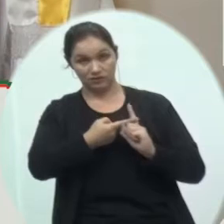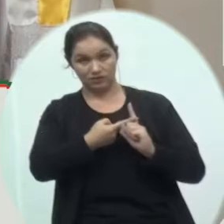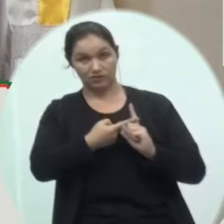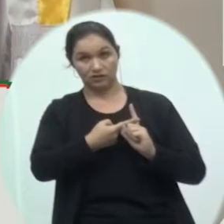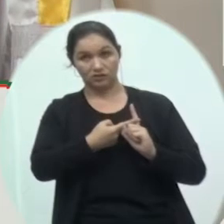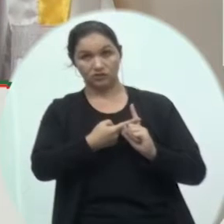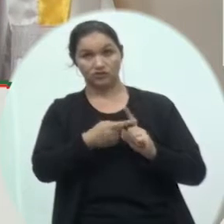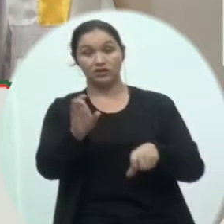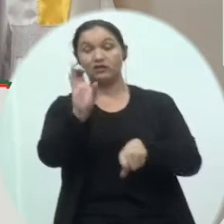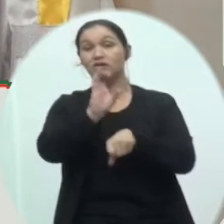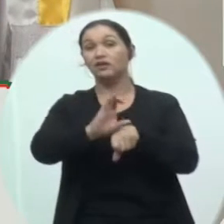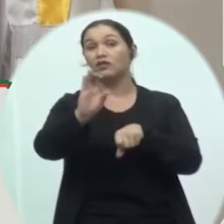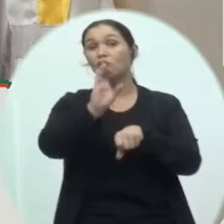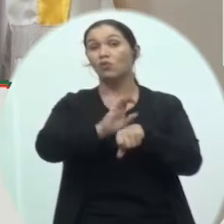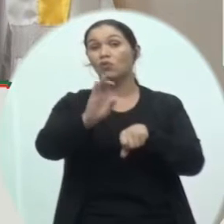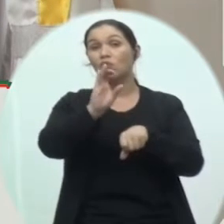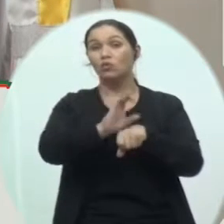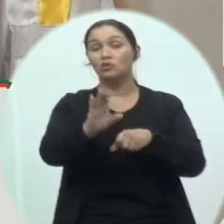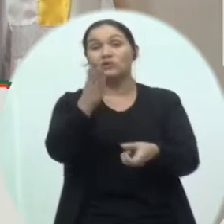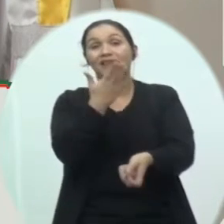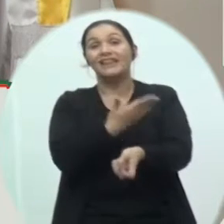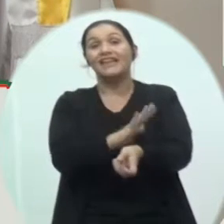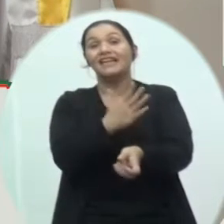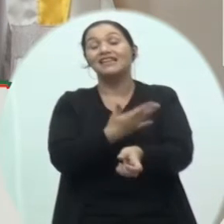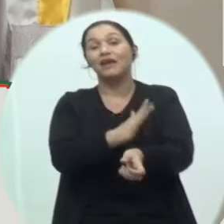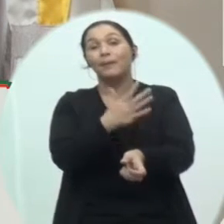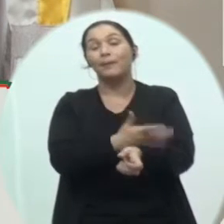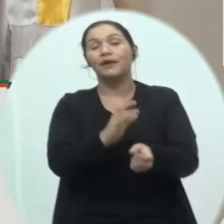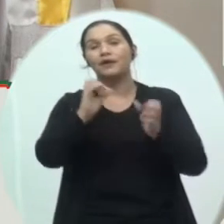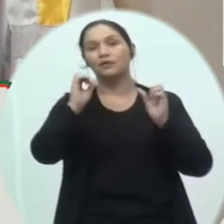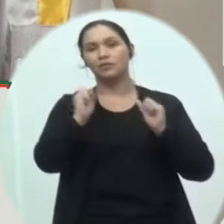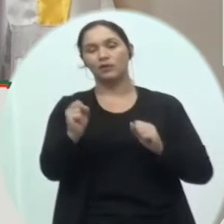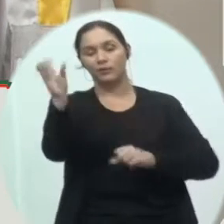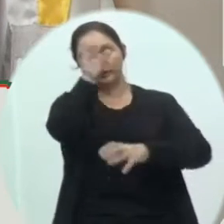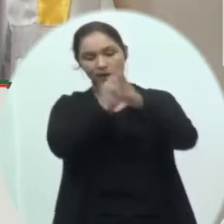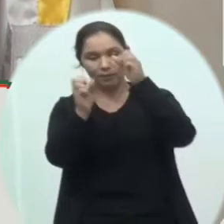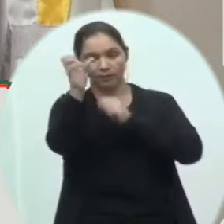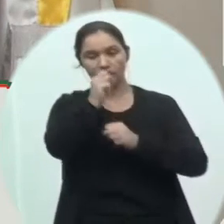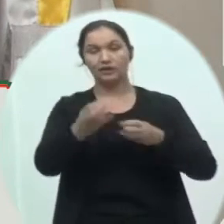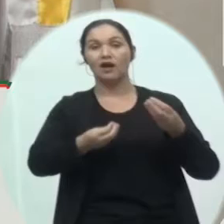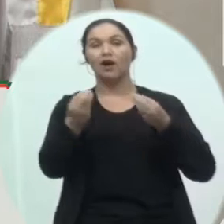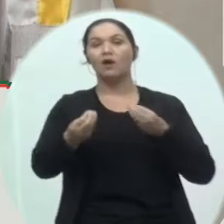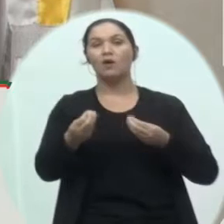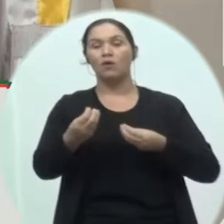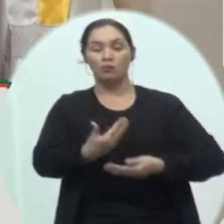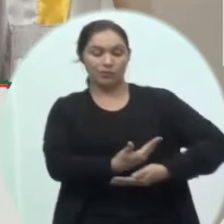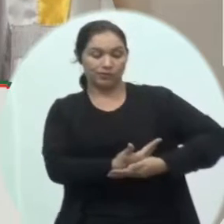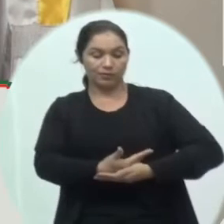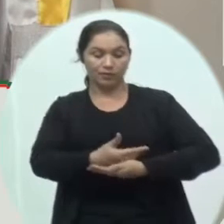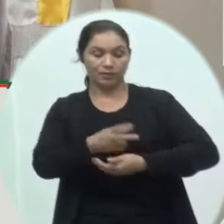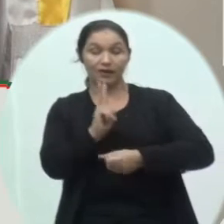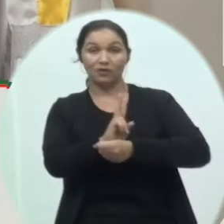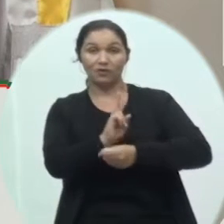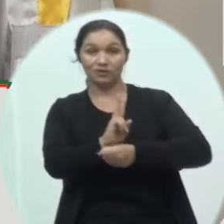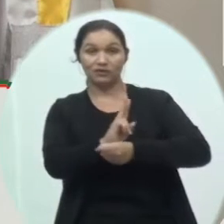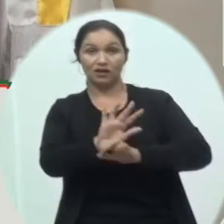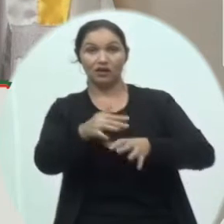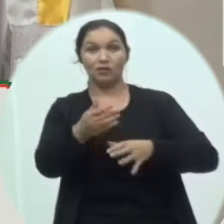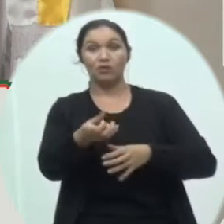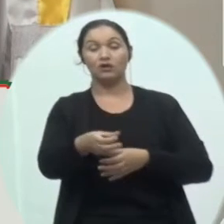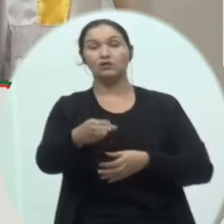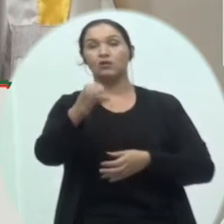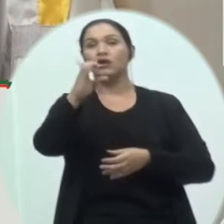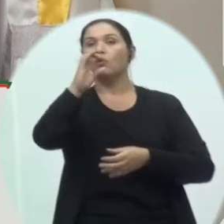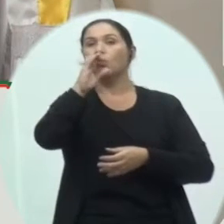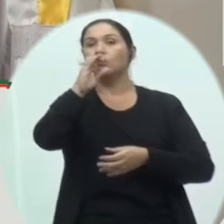bebês. Então, primeiro nós reunimos essas instituições para saber se o projeto era válido, se a